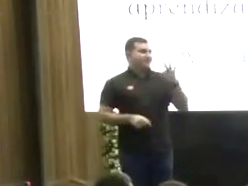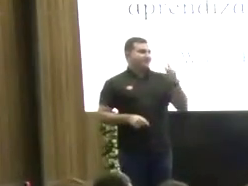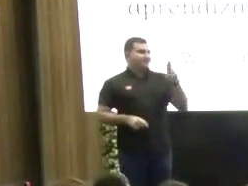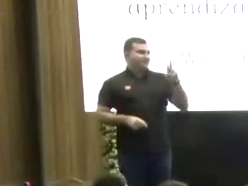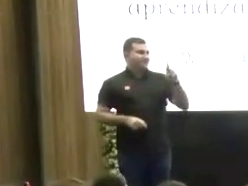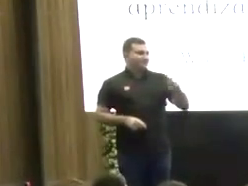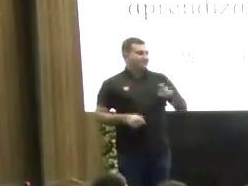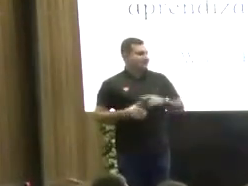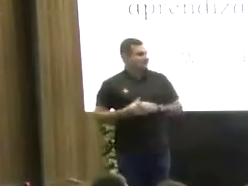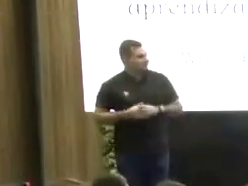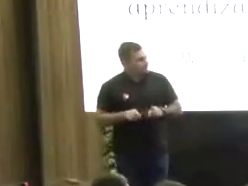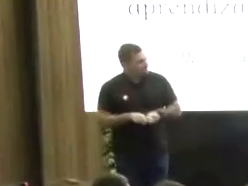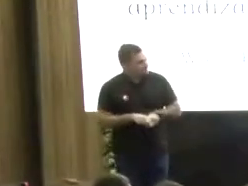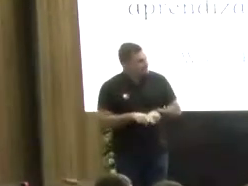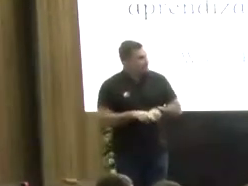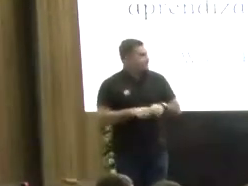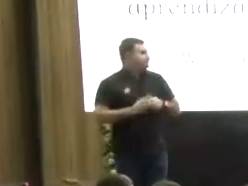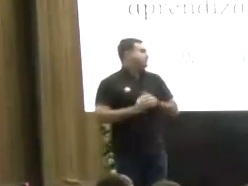vontade.